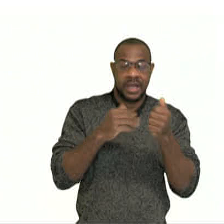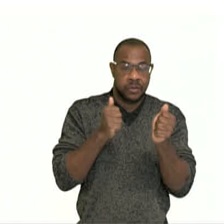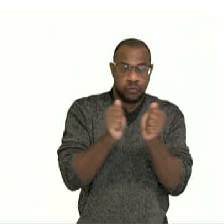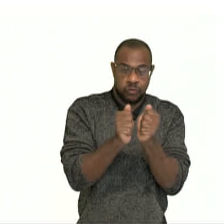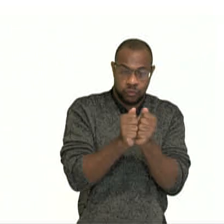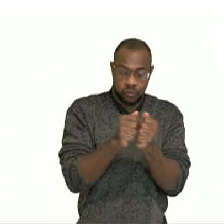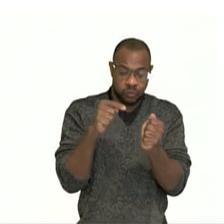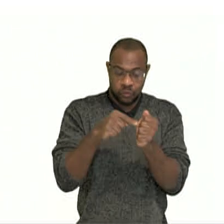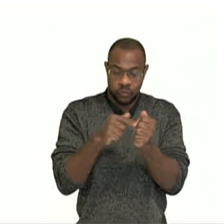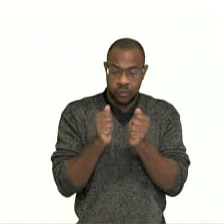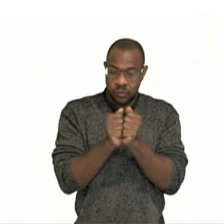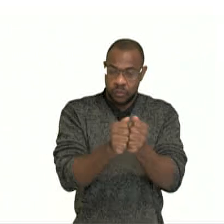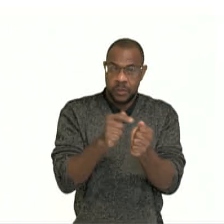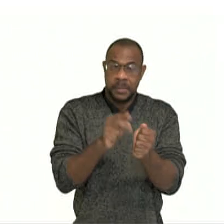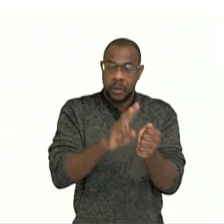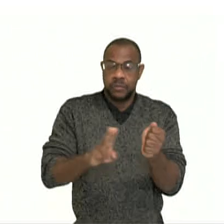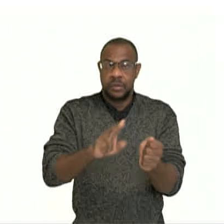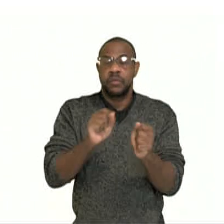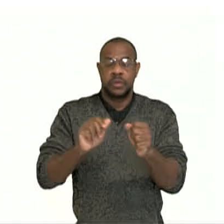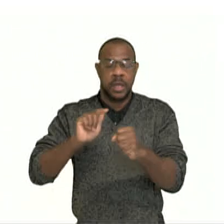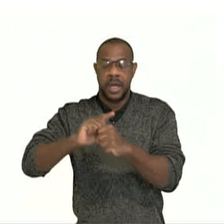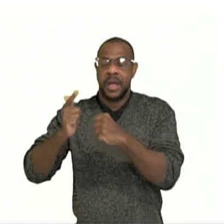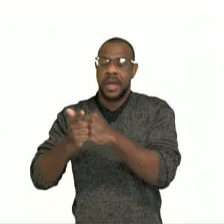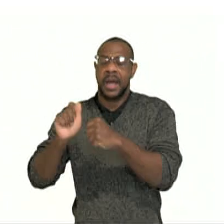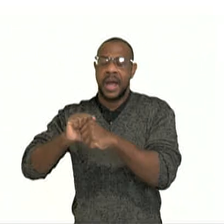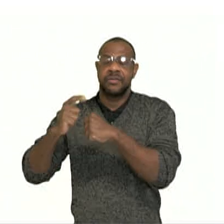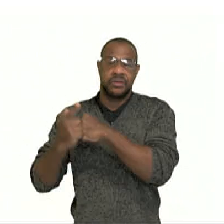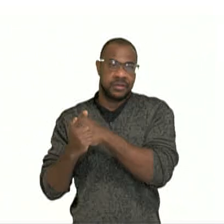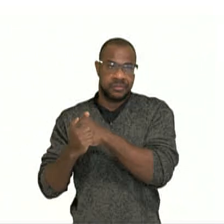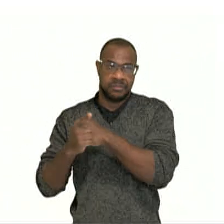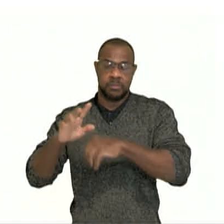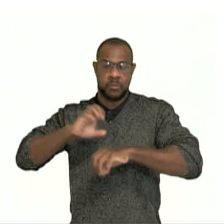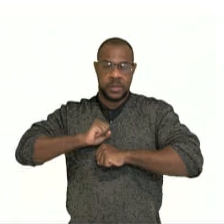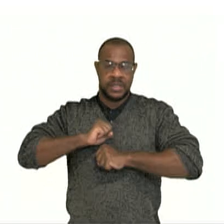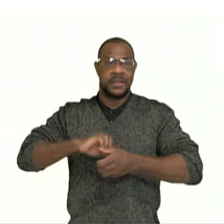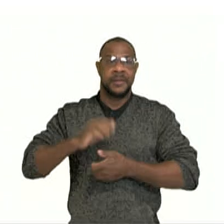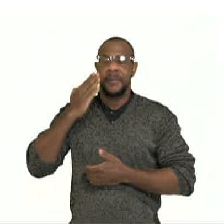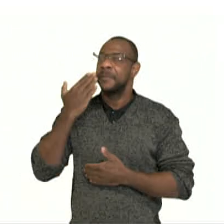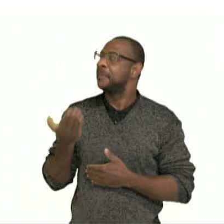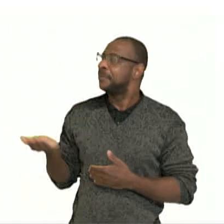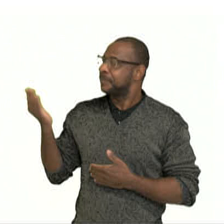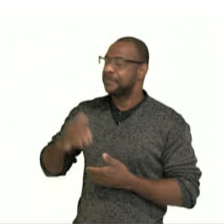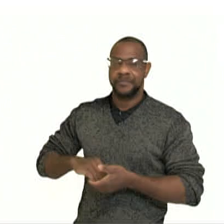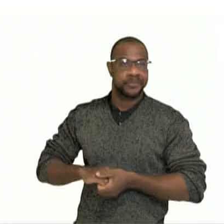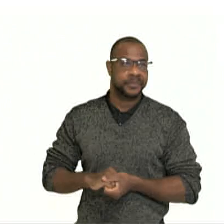acompanhando para podermos utilizar o adjetivo possessivo correto. Hi, Jack!